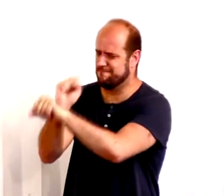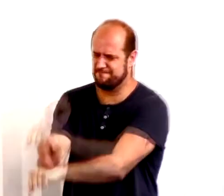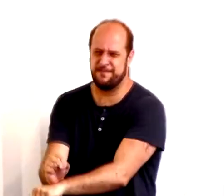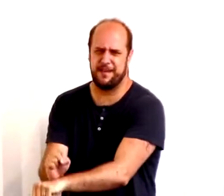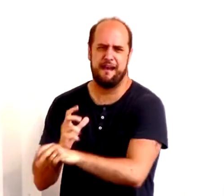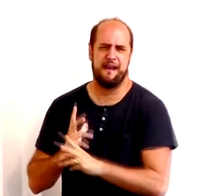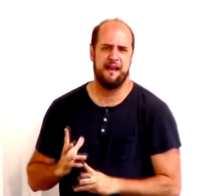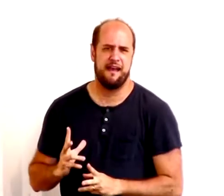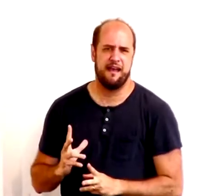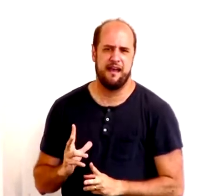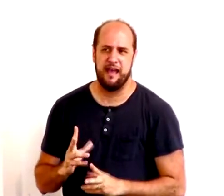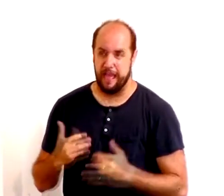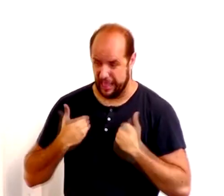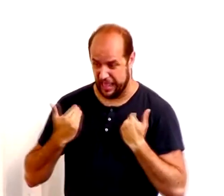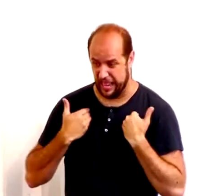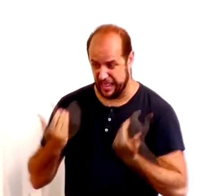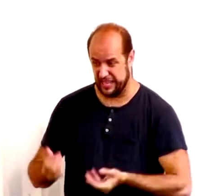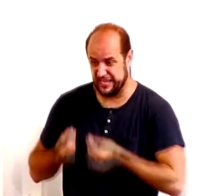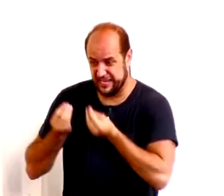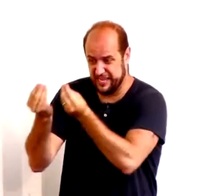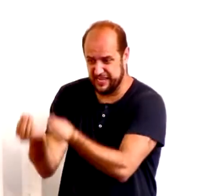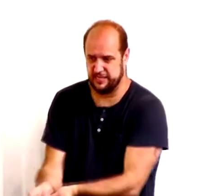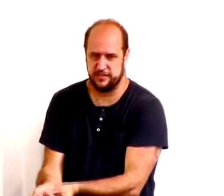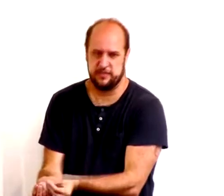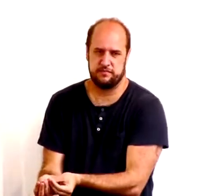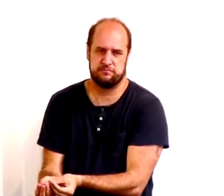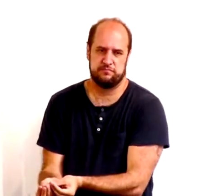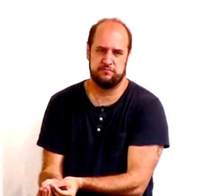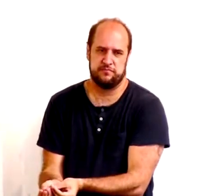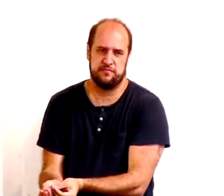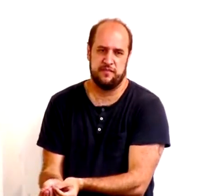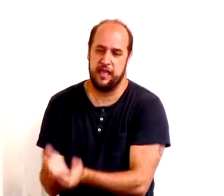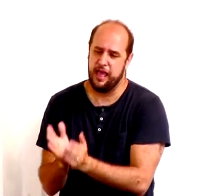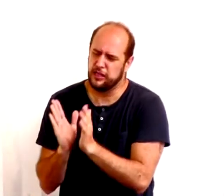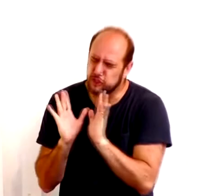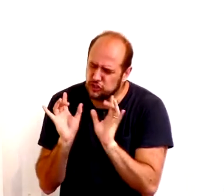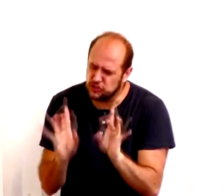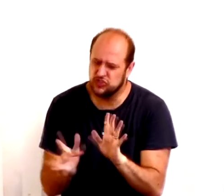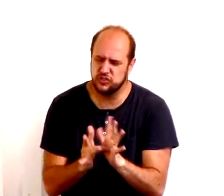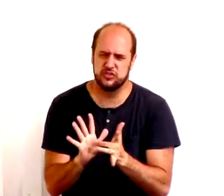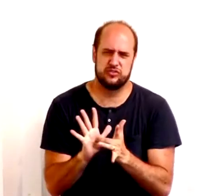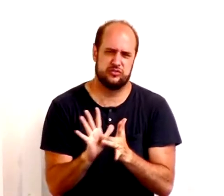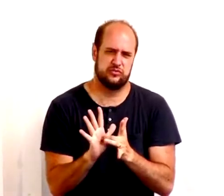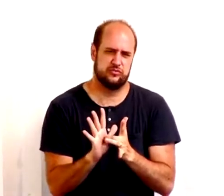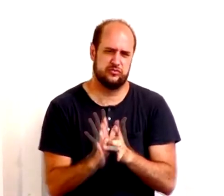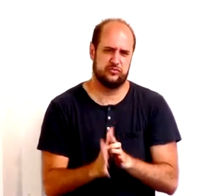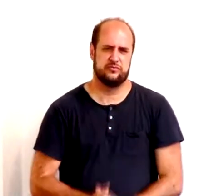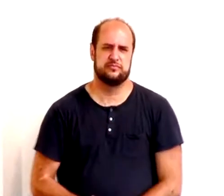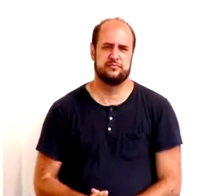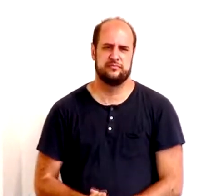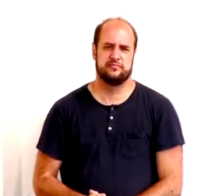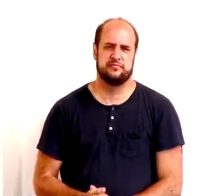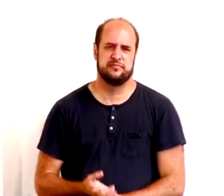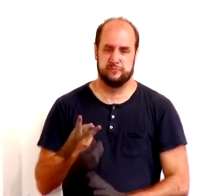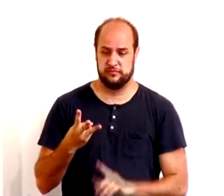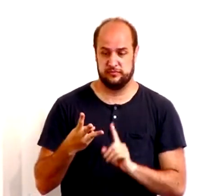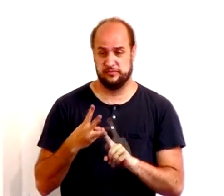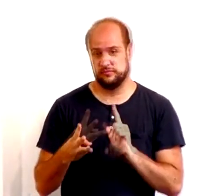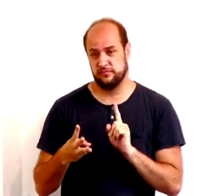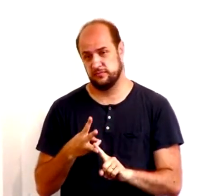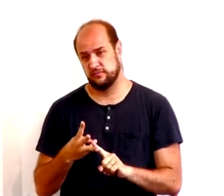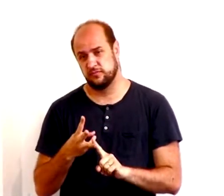que vocês não vivem mais nas trevas. Digam. E a terceira coisa é que se a